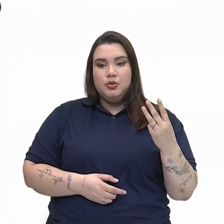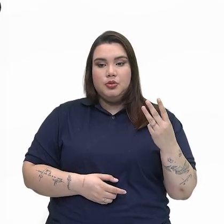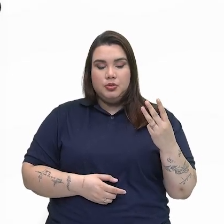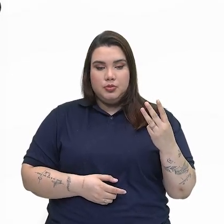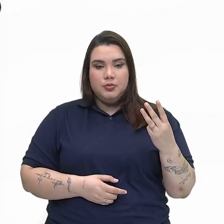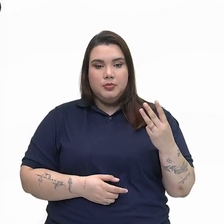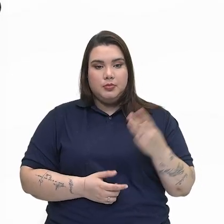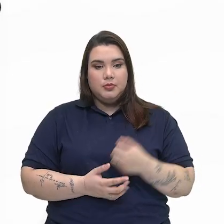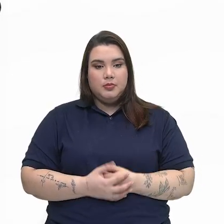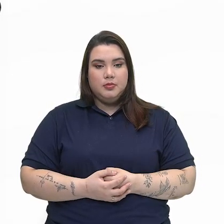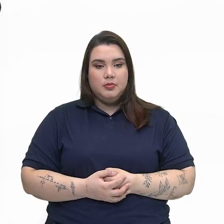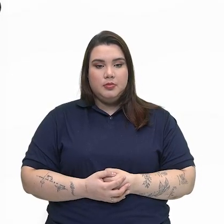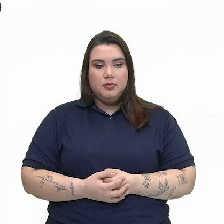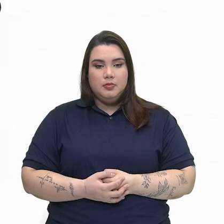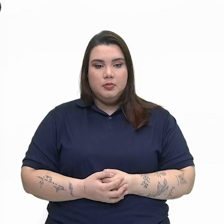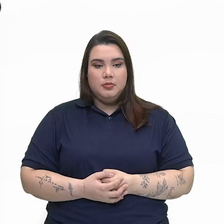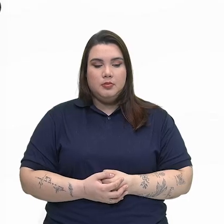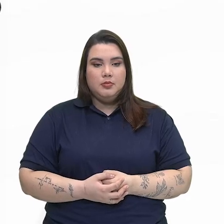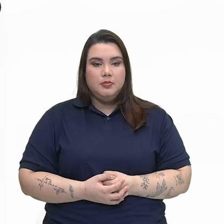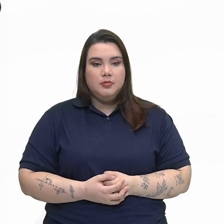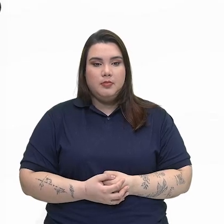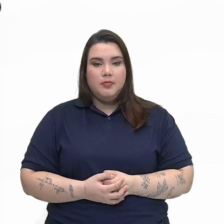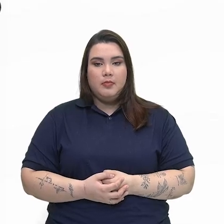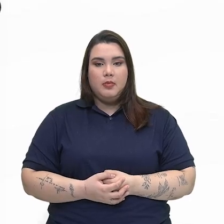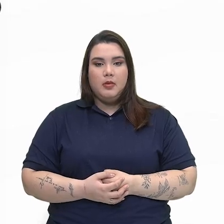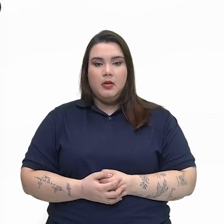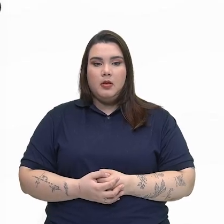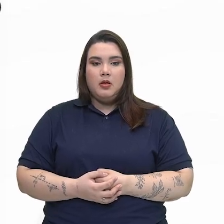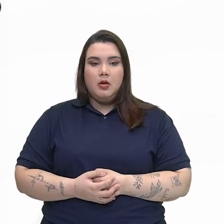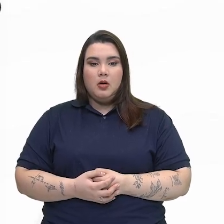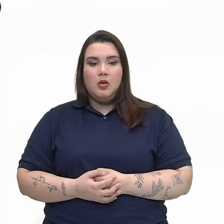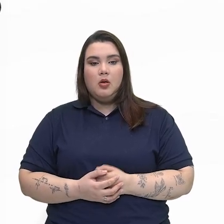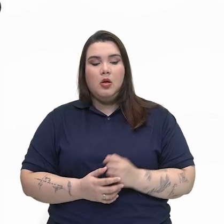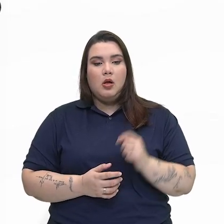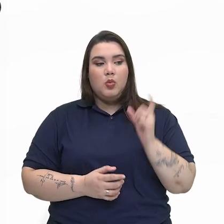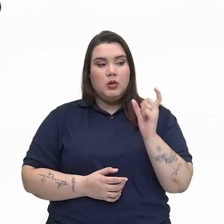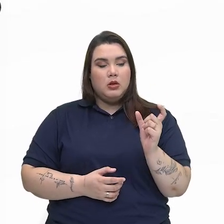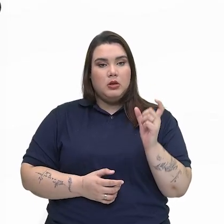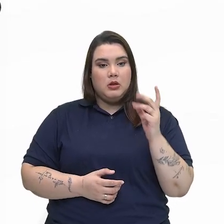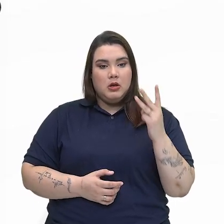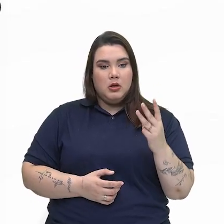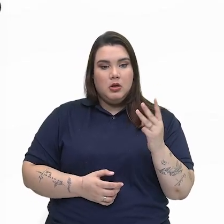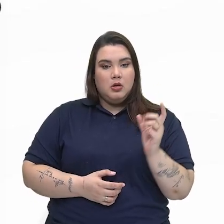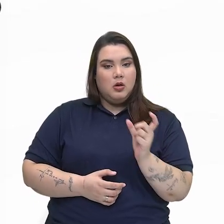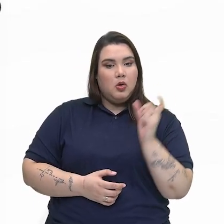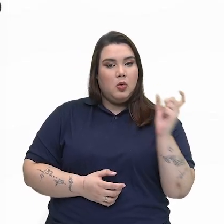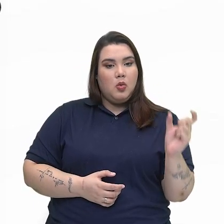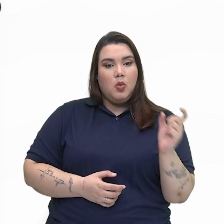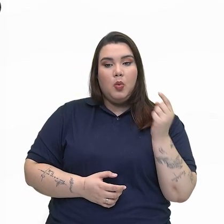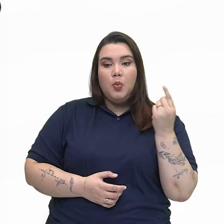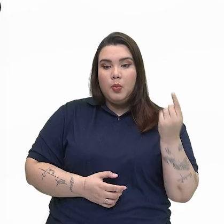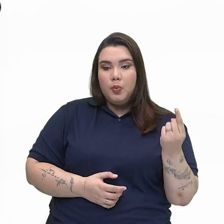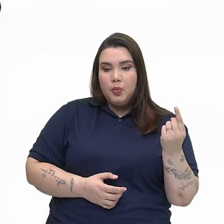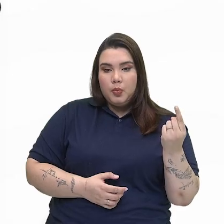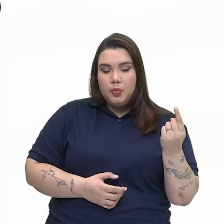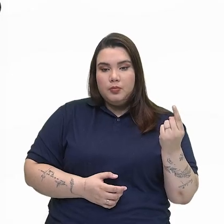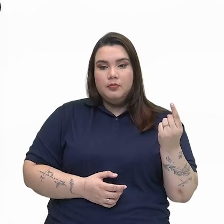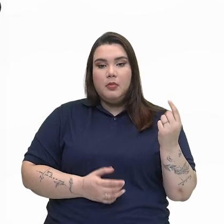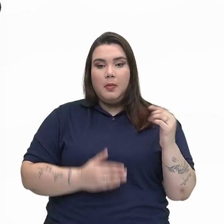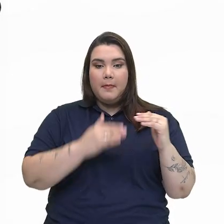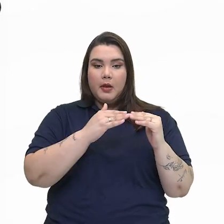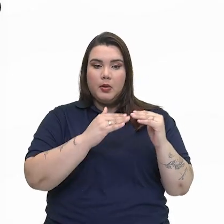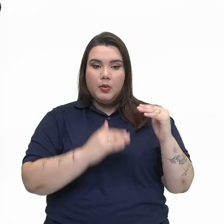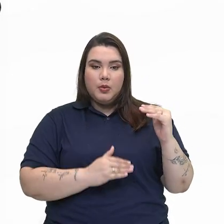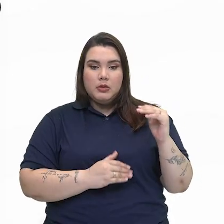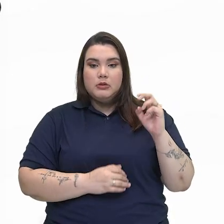só. Algarismo 3. O algarismo posterior vai ser quem? O 1, que